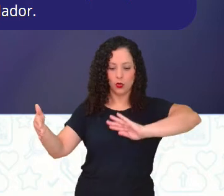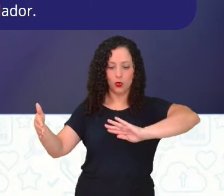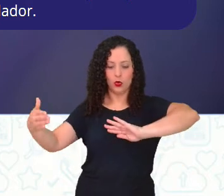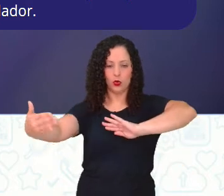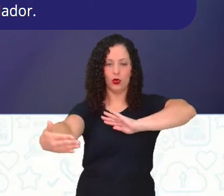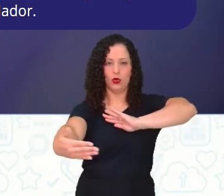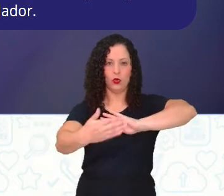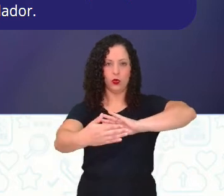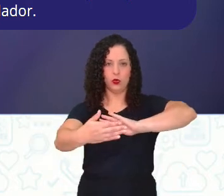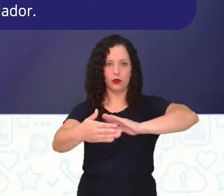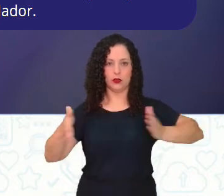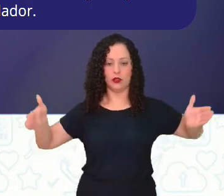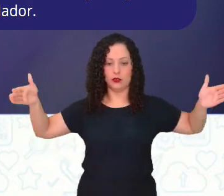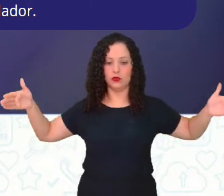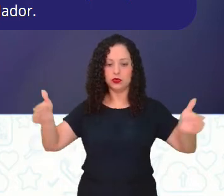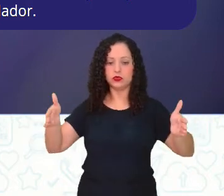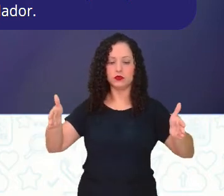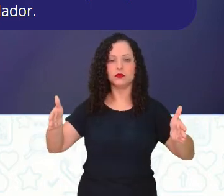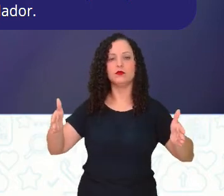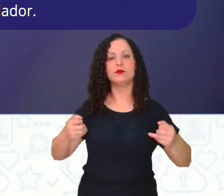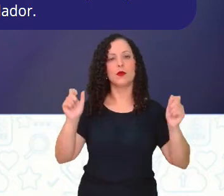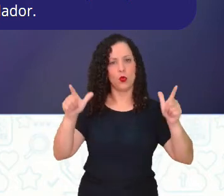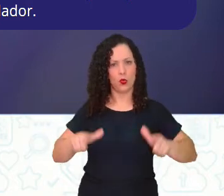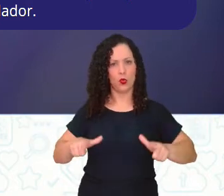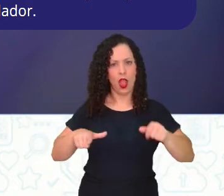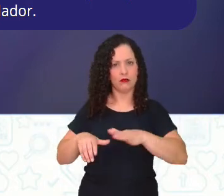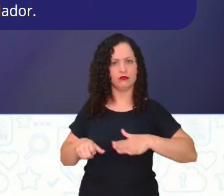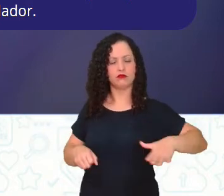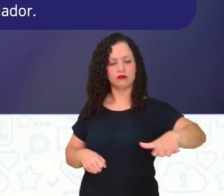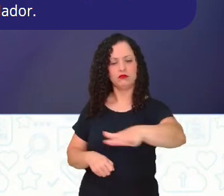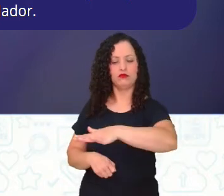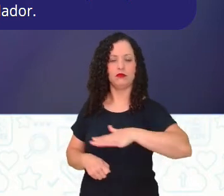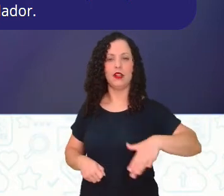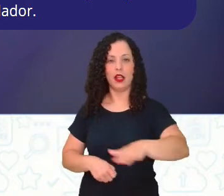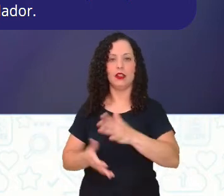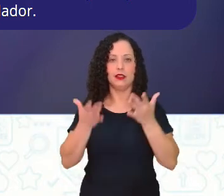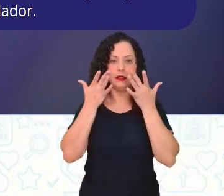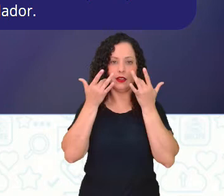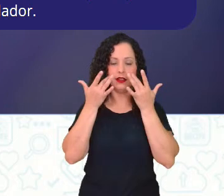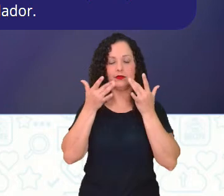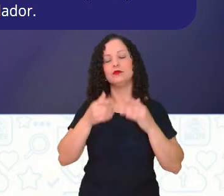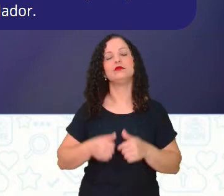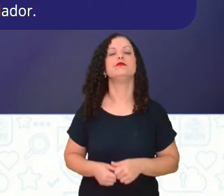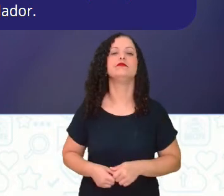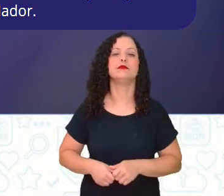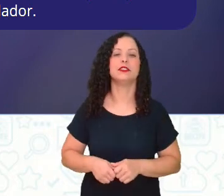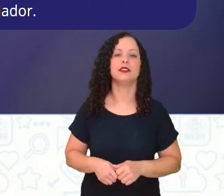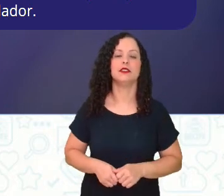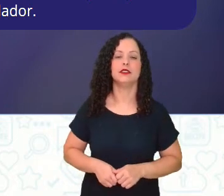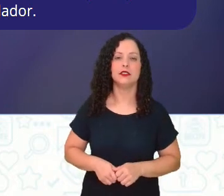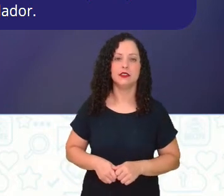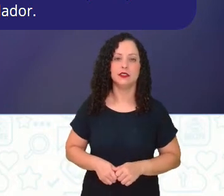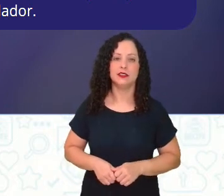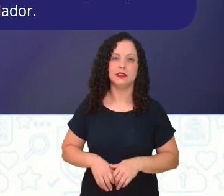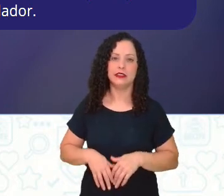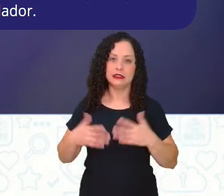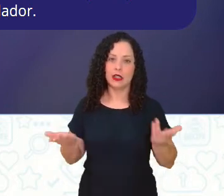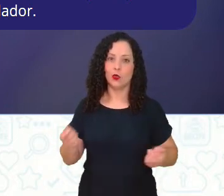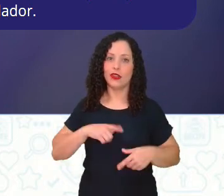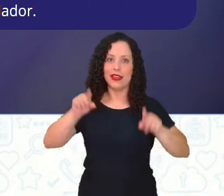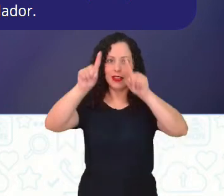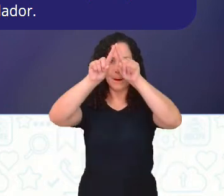em conjunto com as bambolinas, o espaço cênico, corrediça, regulador. De toda forma, é essa